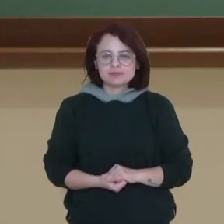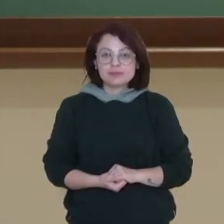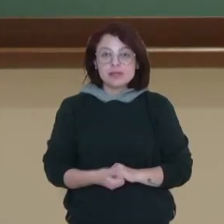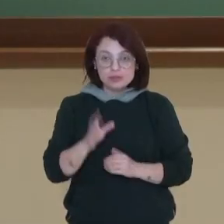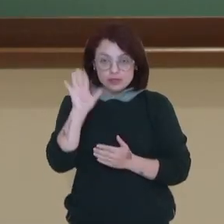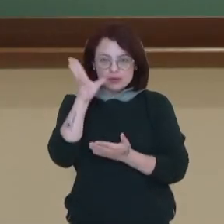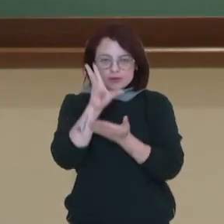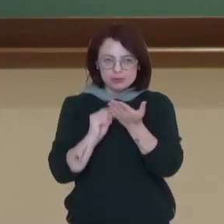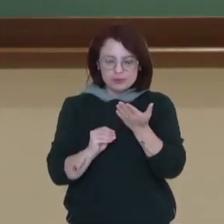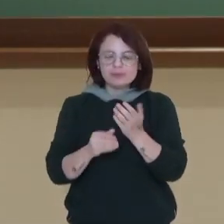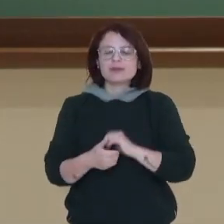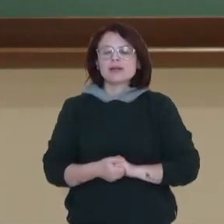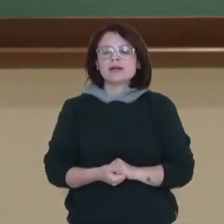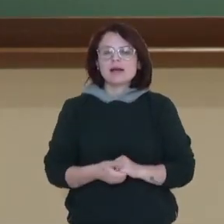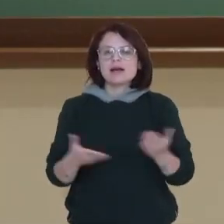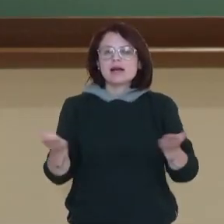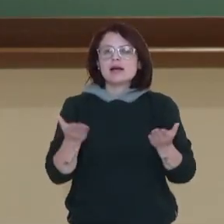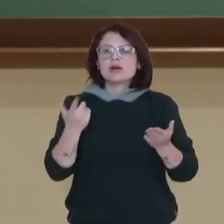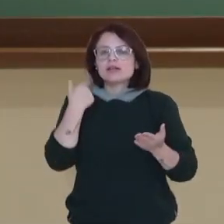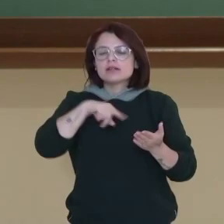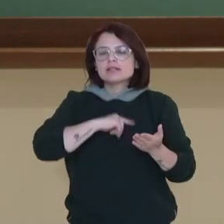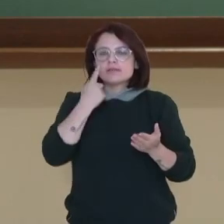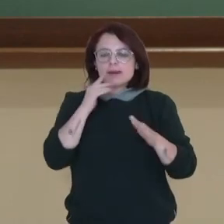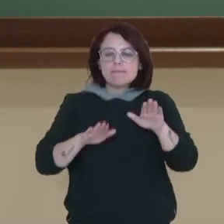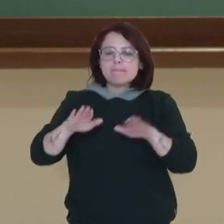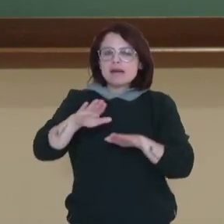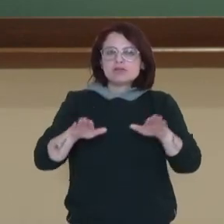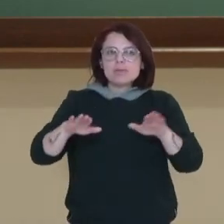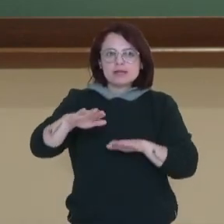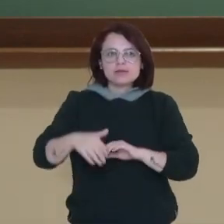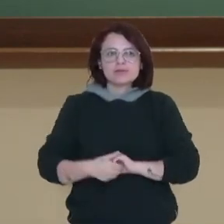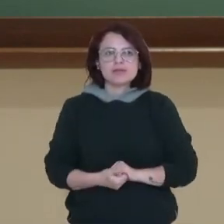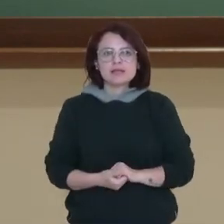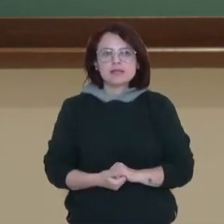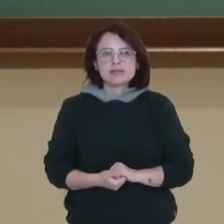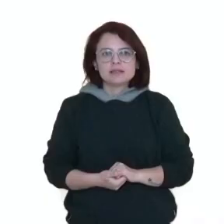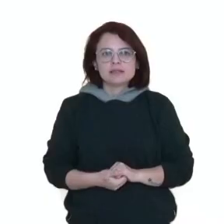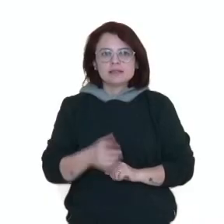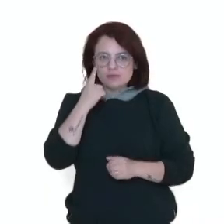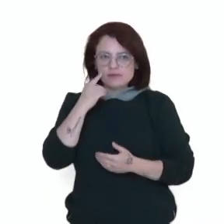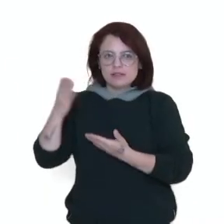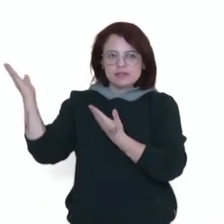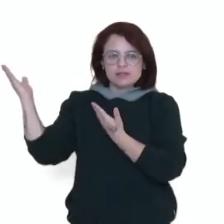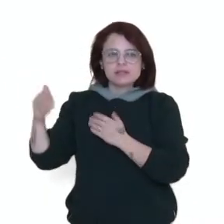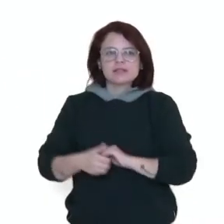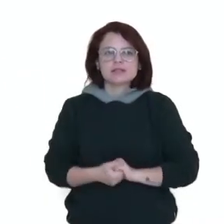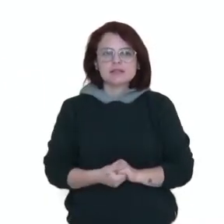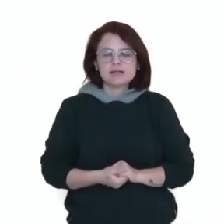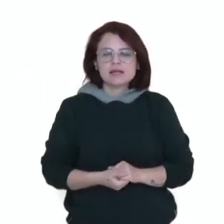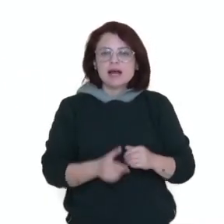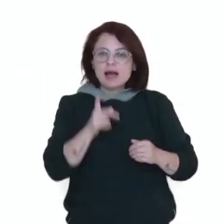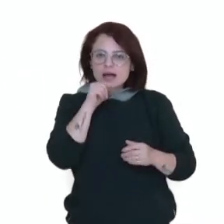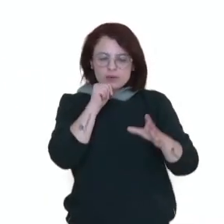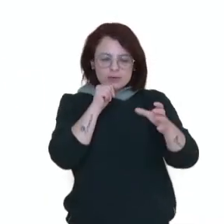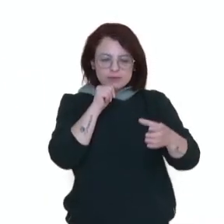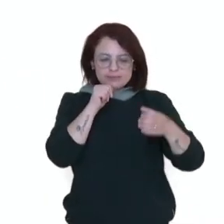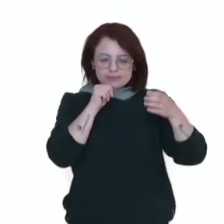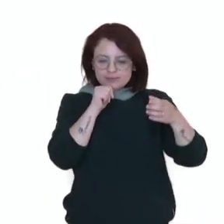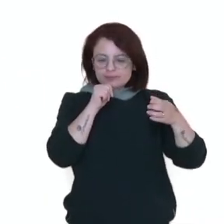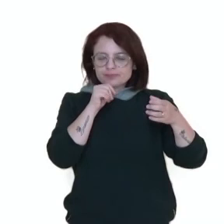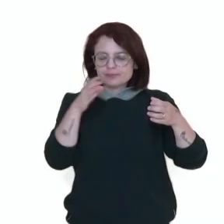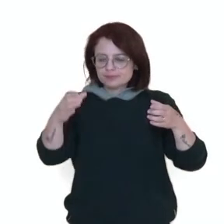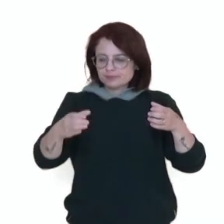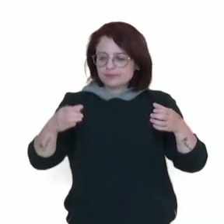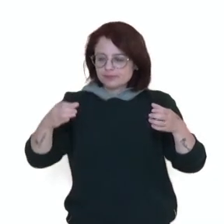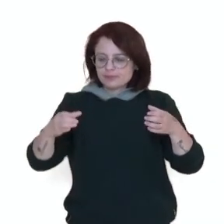Conseguiu copiar os materiais? Agora vamos para o passo a passo em detalhes, né? Então, ó, você vai colocar água com corante alimentício nos copos, se tiver mais